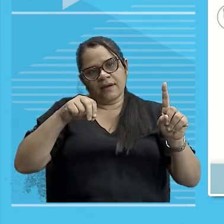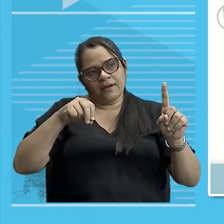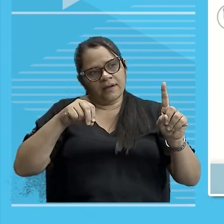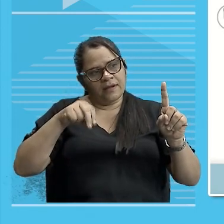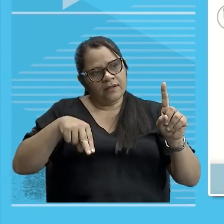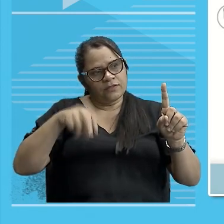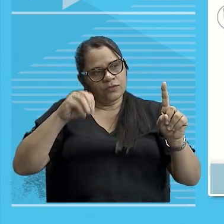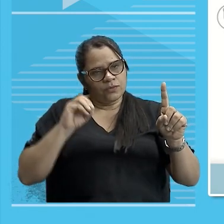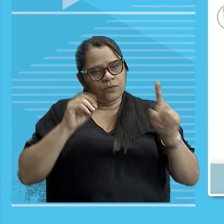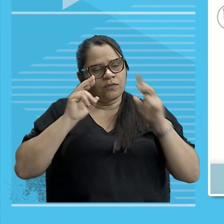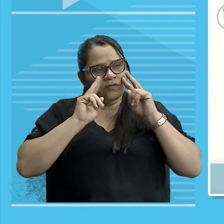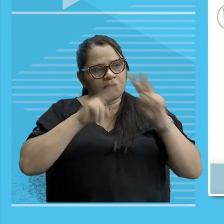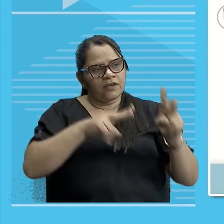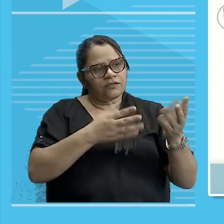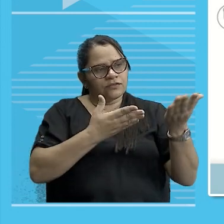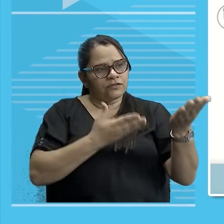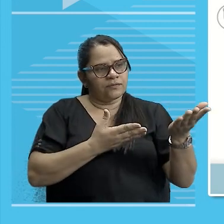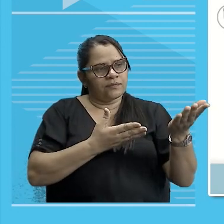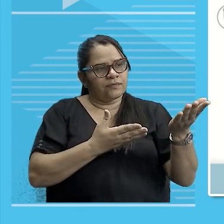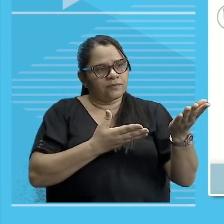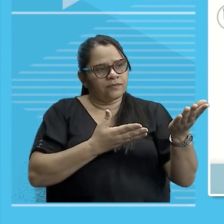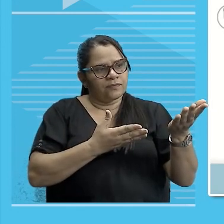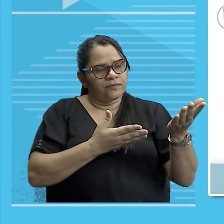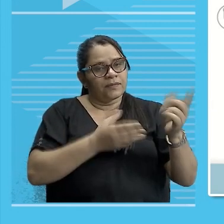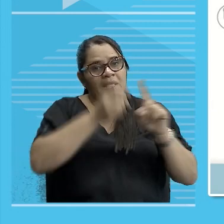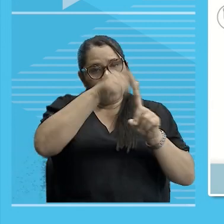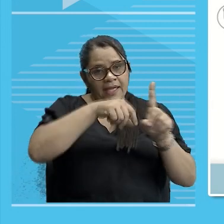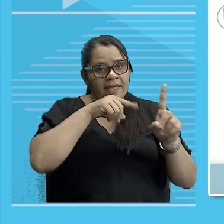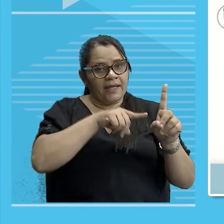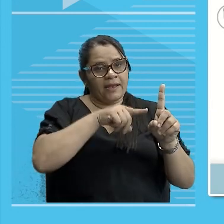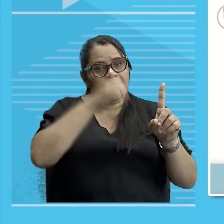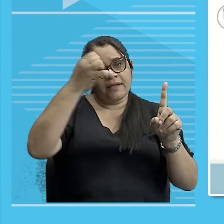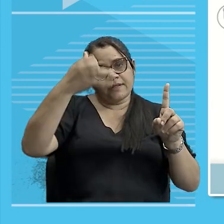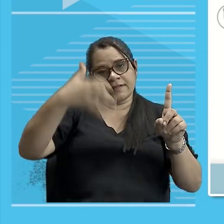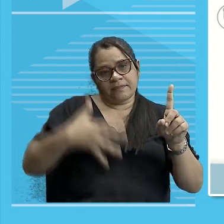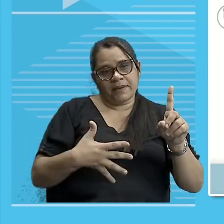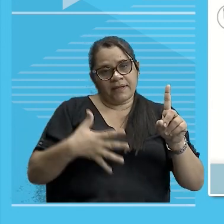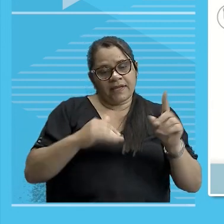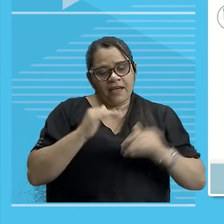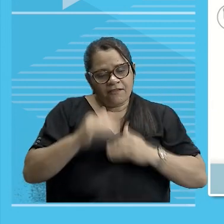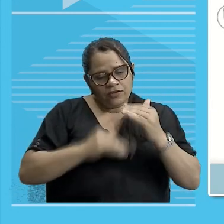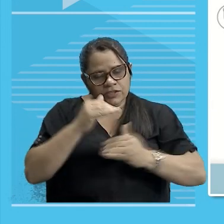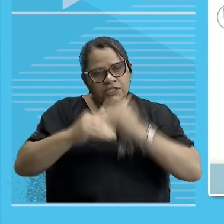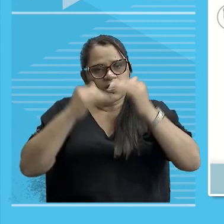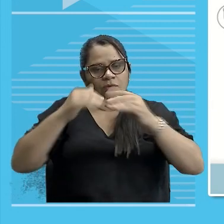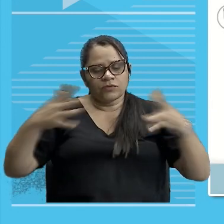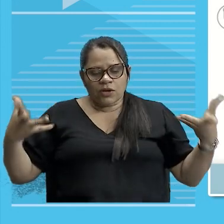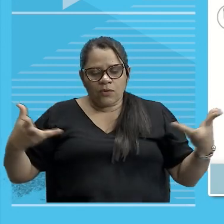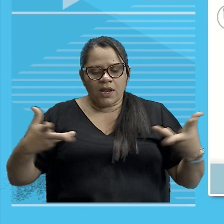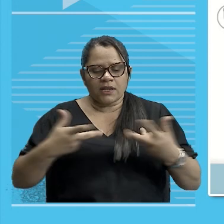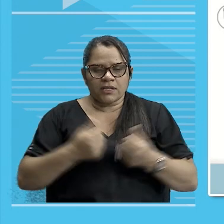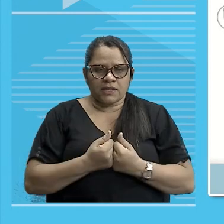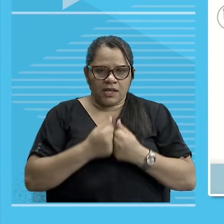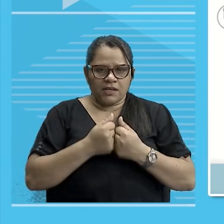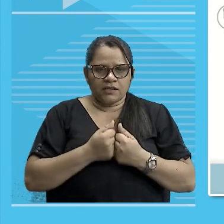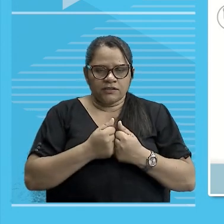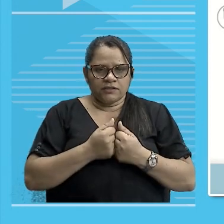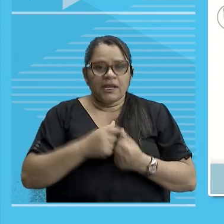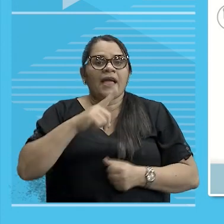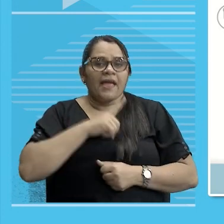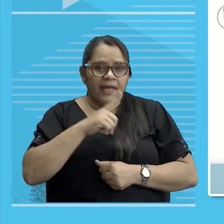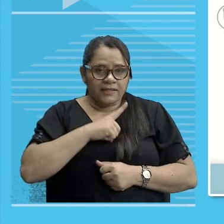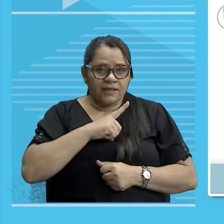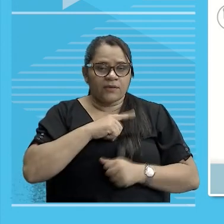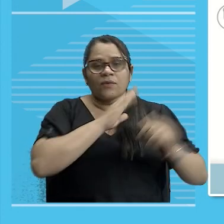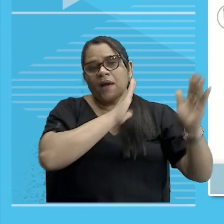Maximiano ele fala que a evolução da qualidade tem a ver com a era